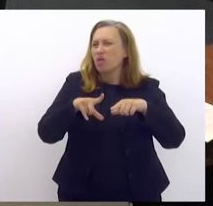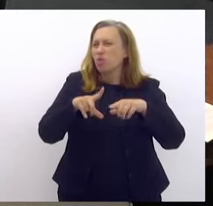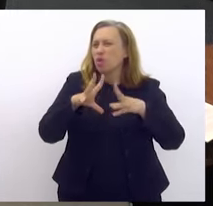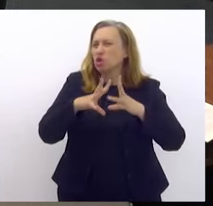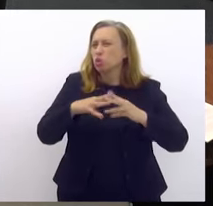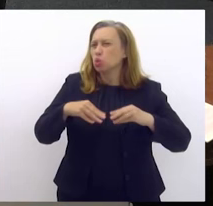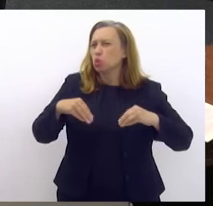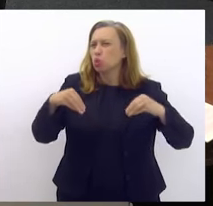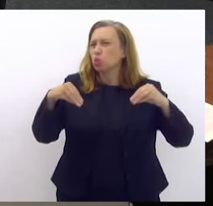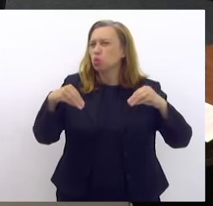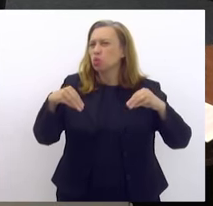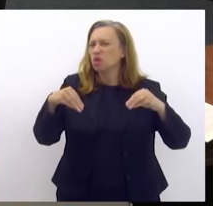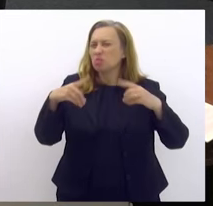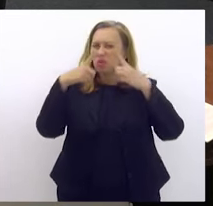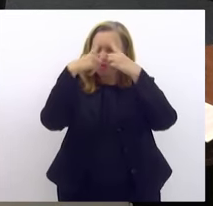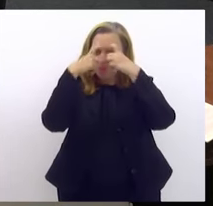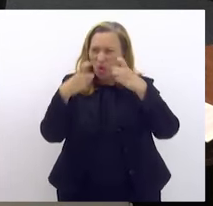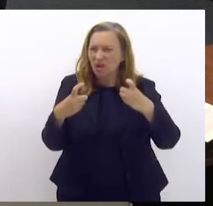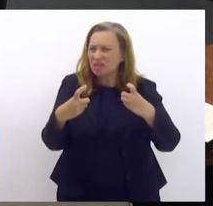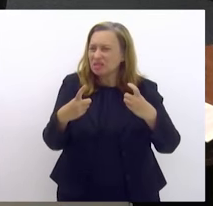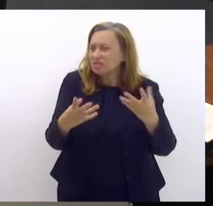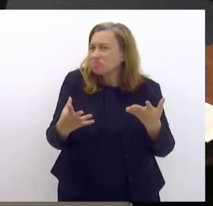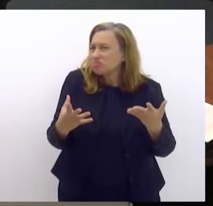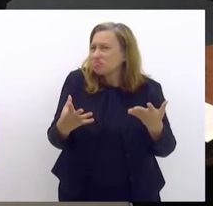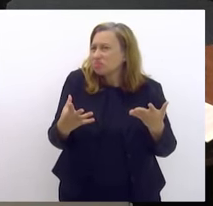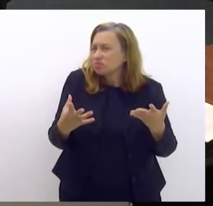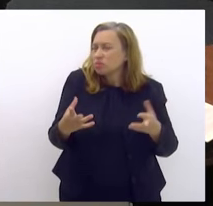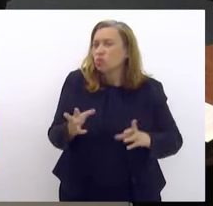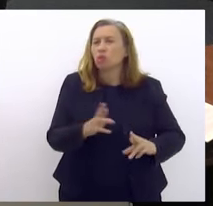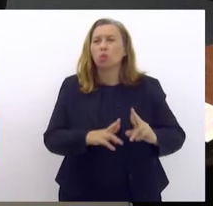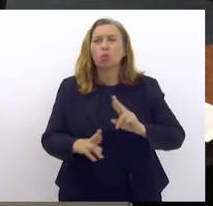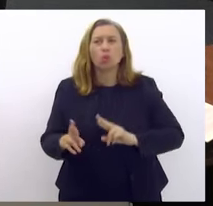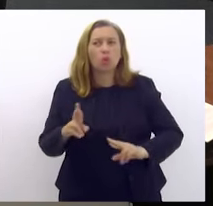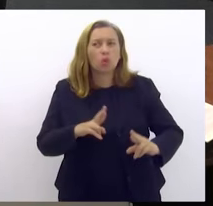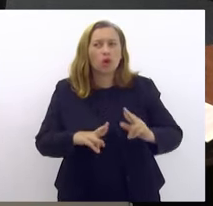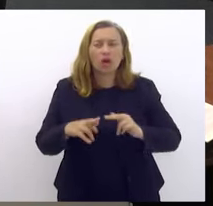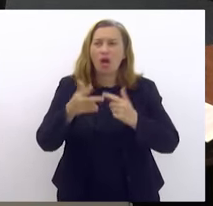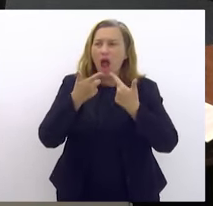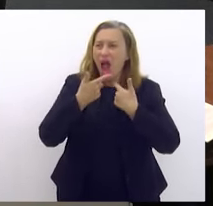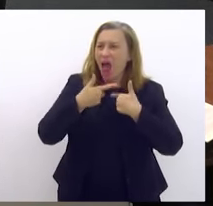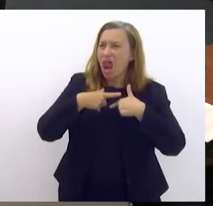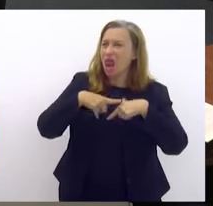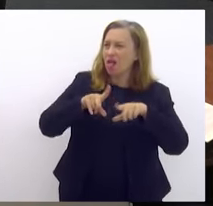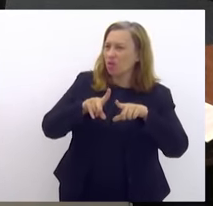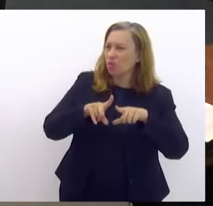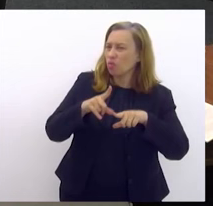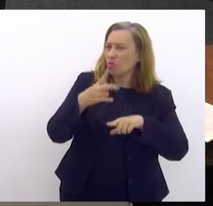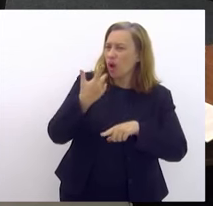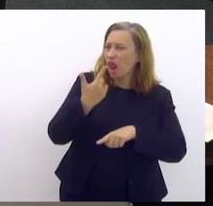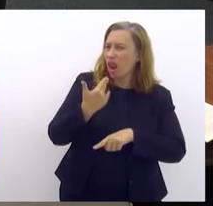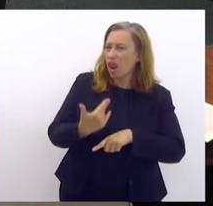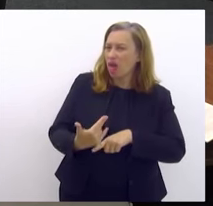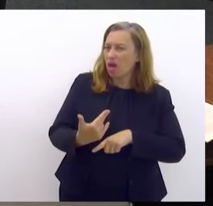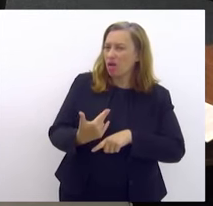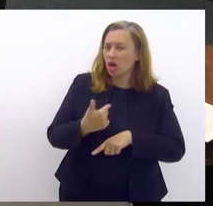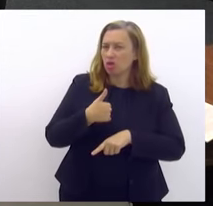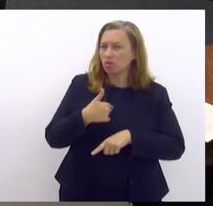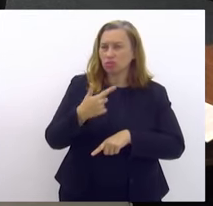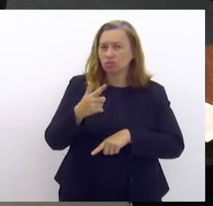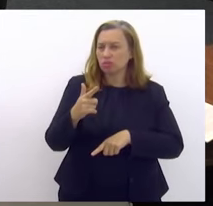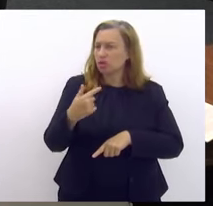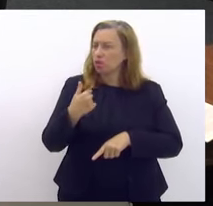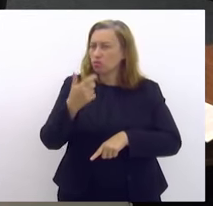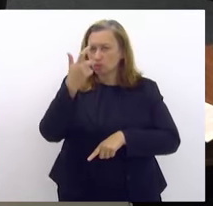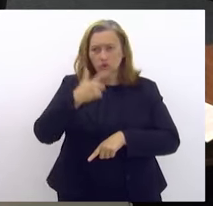por violência. Com relação à língua, eu não sou linguista, mas